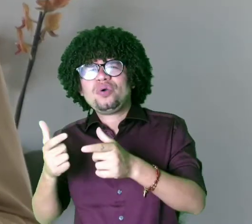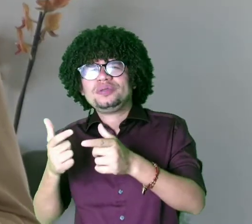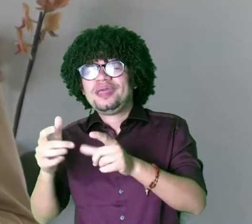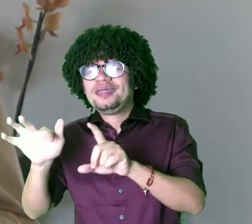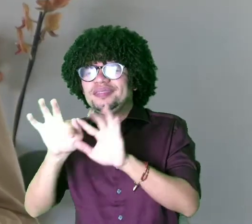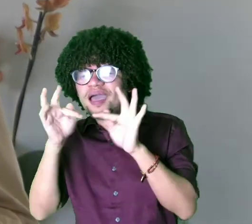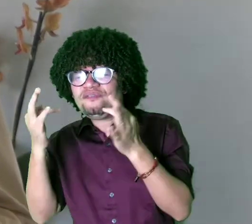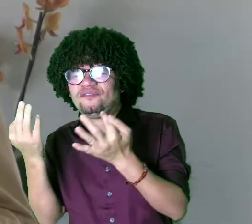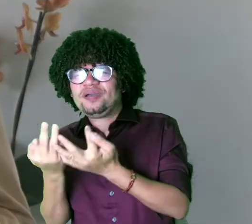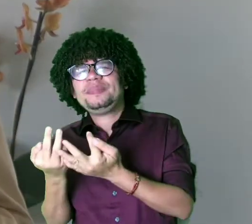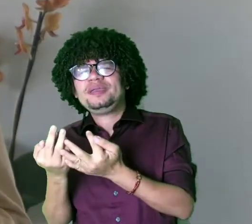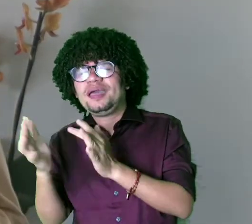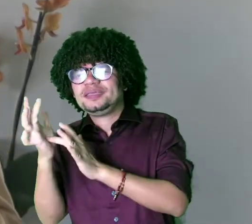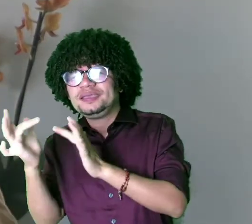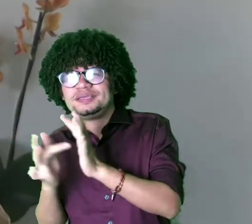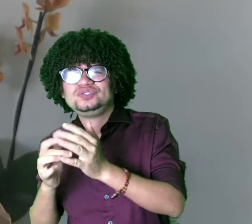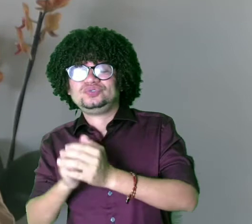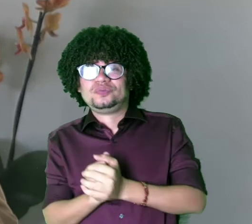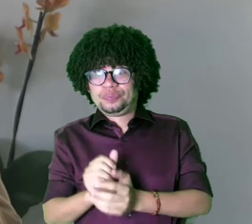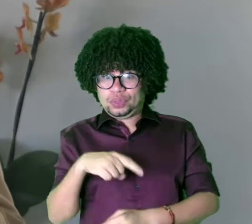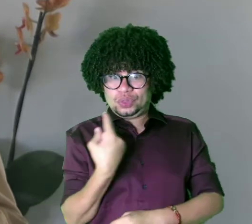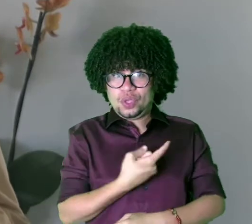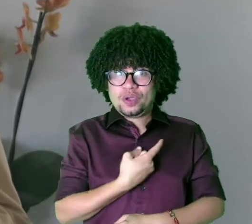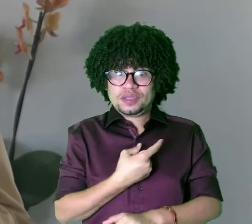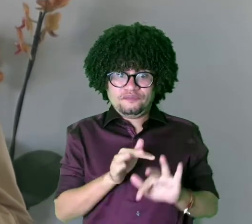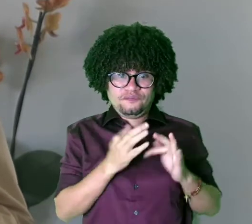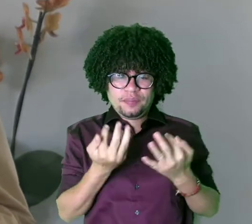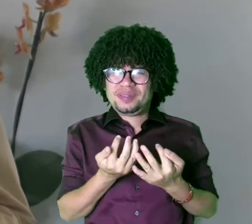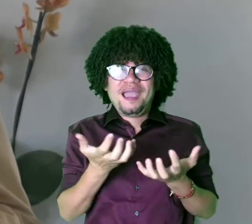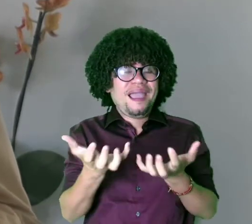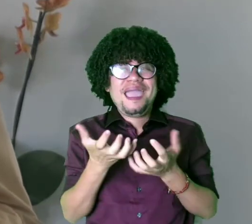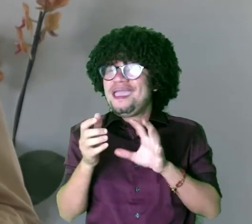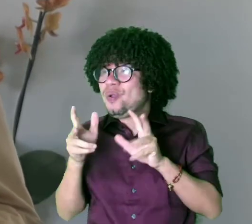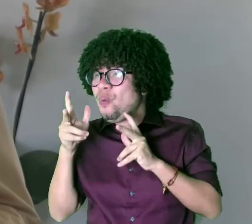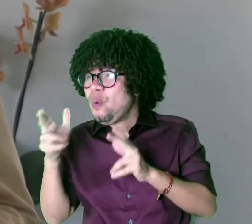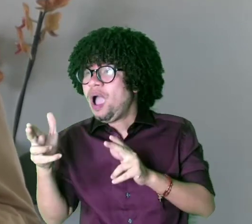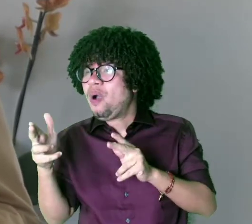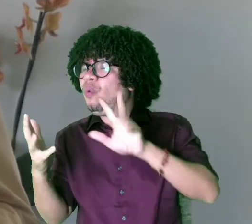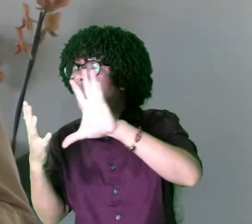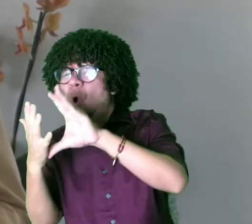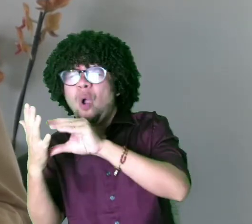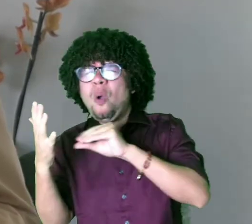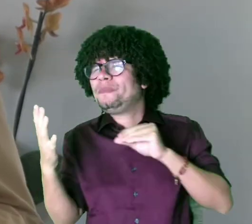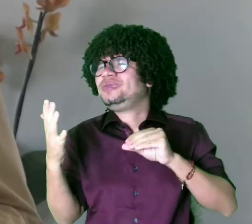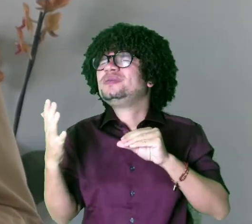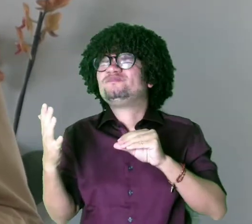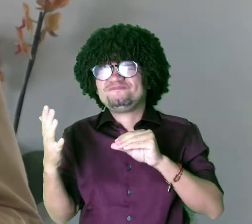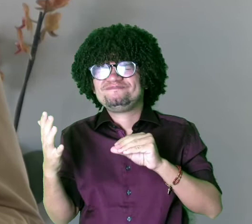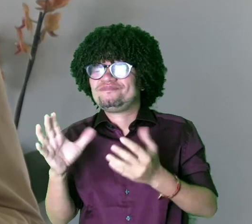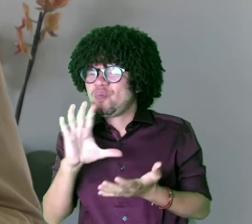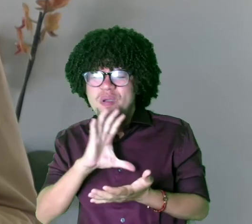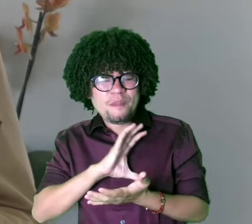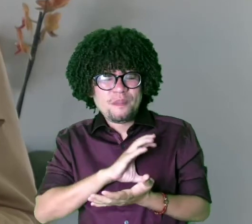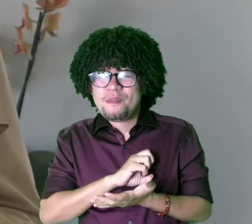trinitária. Queremos colocar nossas famílias na mesma sintonia e